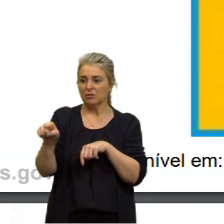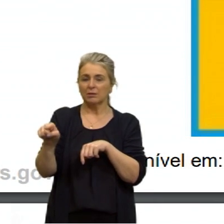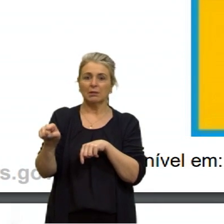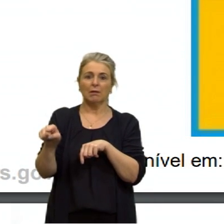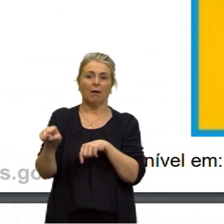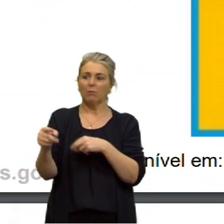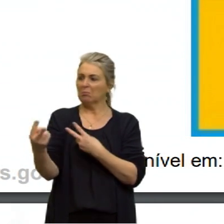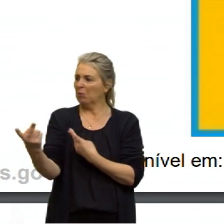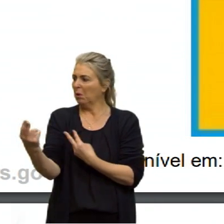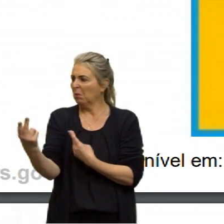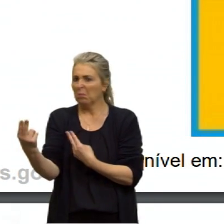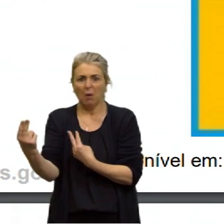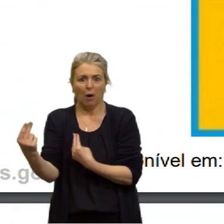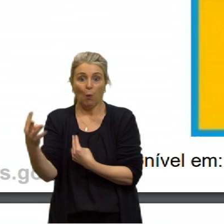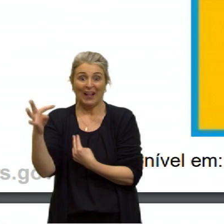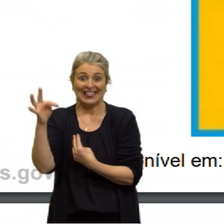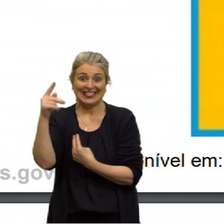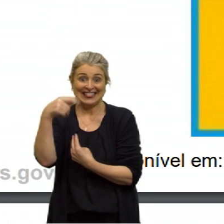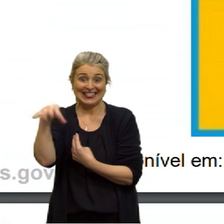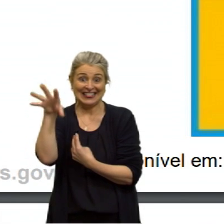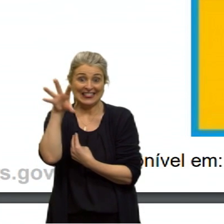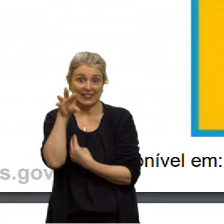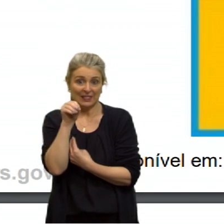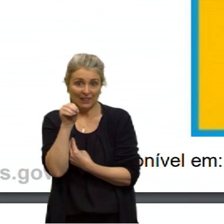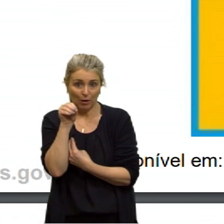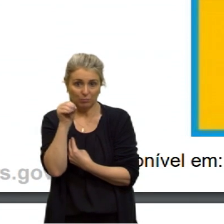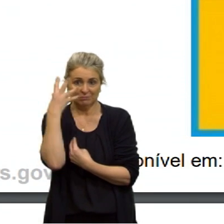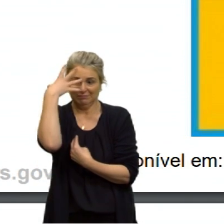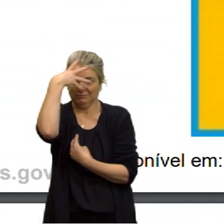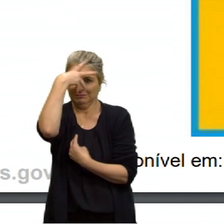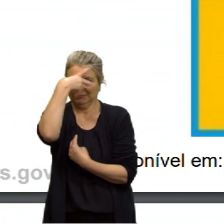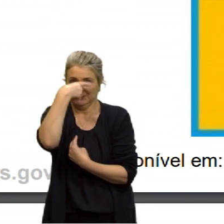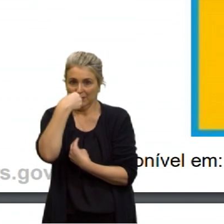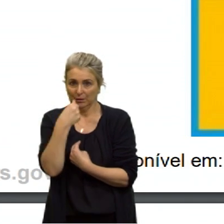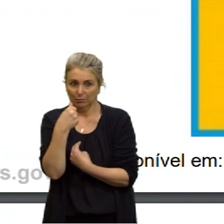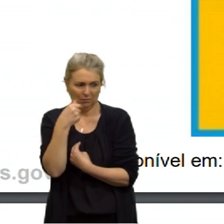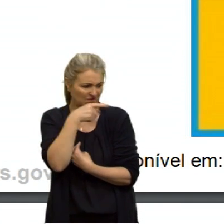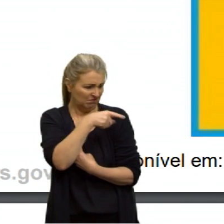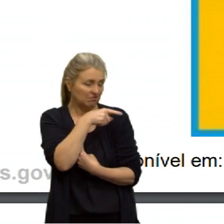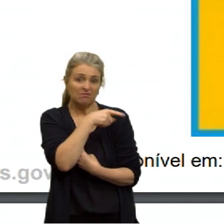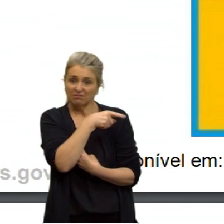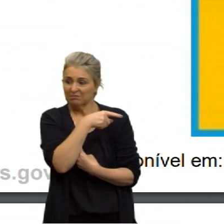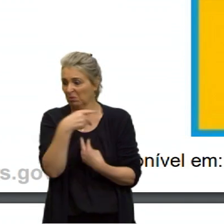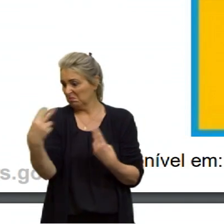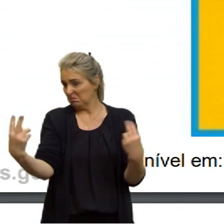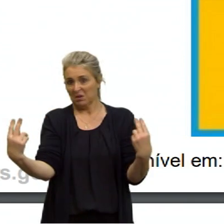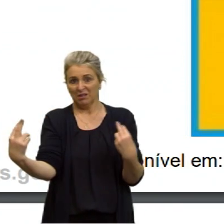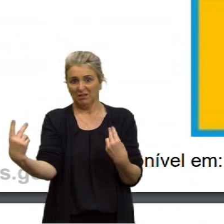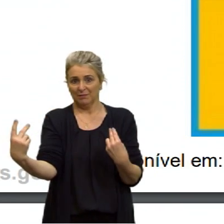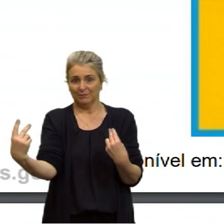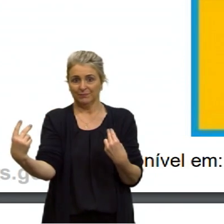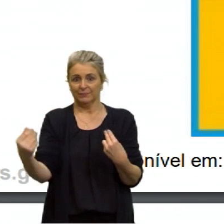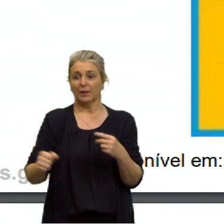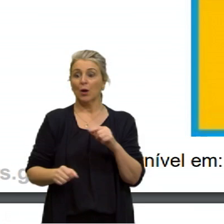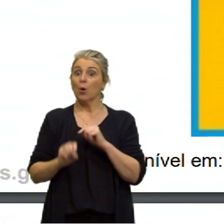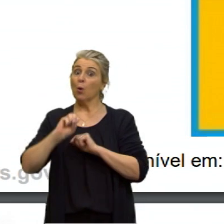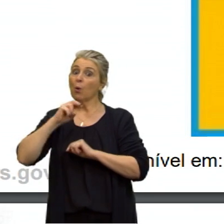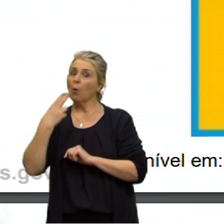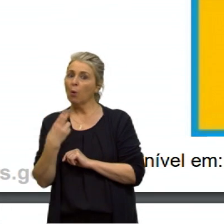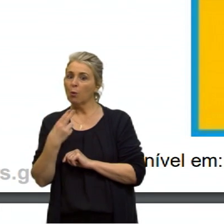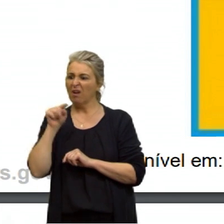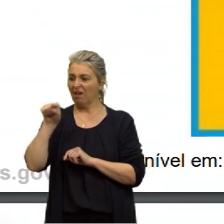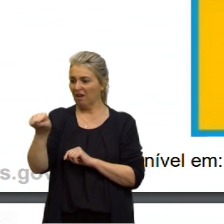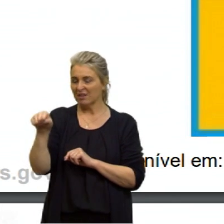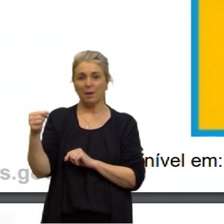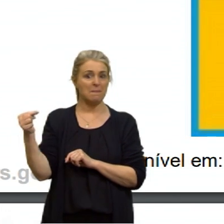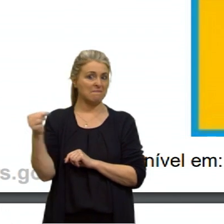quanto esse tá em igualdade ou posso dizer este rapaz é menos lindo do